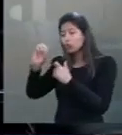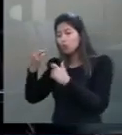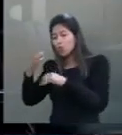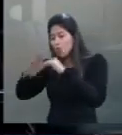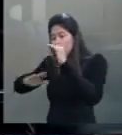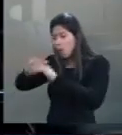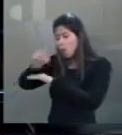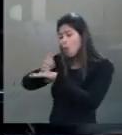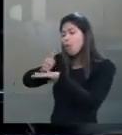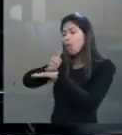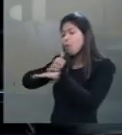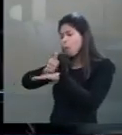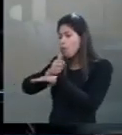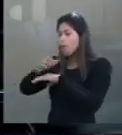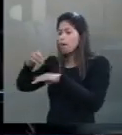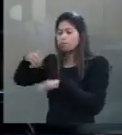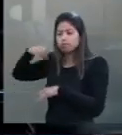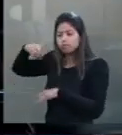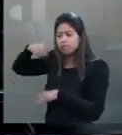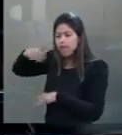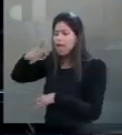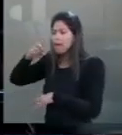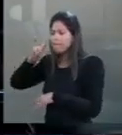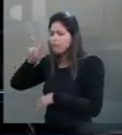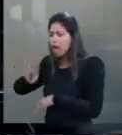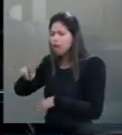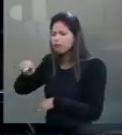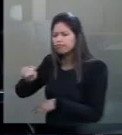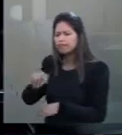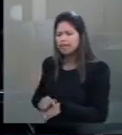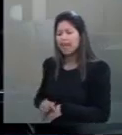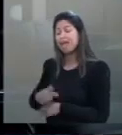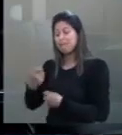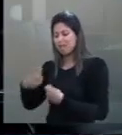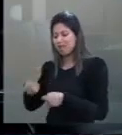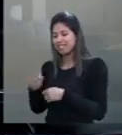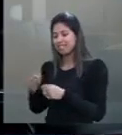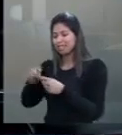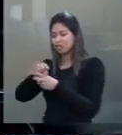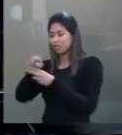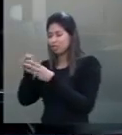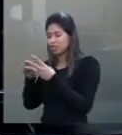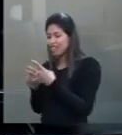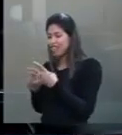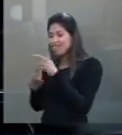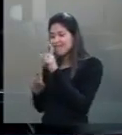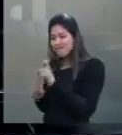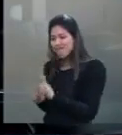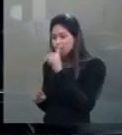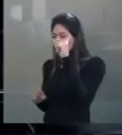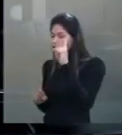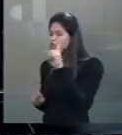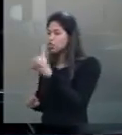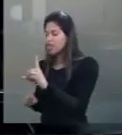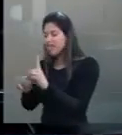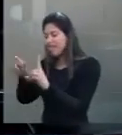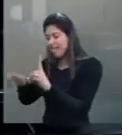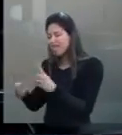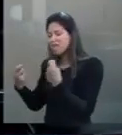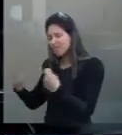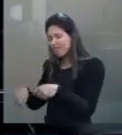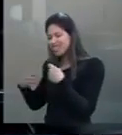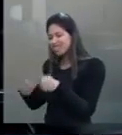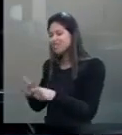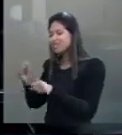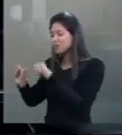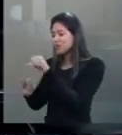mas lembre-se que pelo menos 3 vezes ao dia você precisa de um agricultor, porque é ele que produz